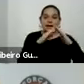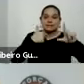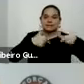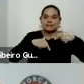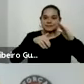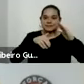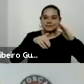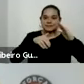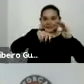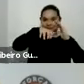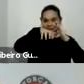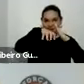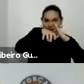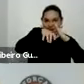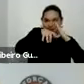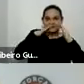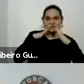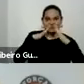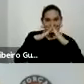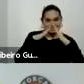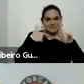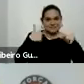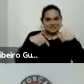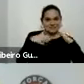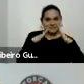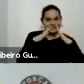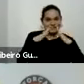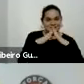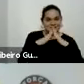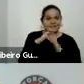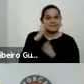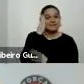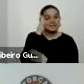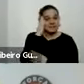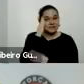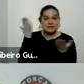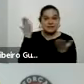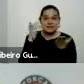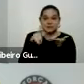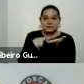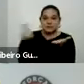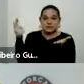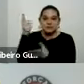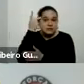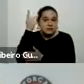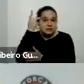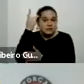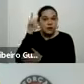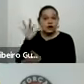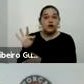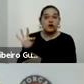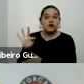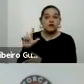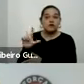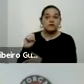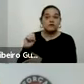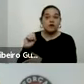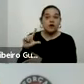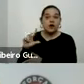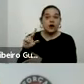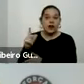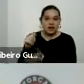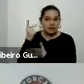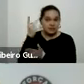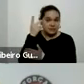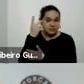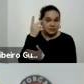e vocês vão ver que saiu na Folha de São Paulo de hoje que o home office